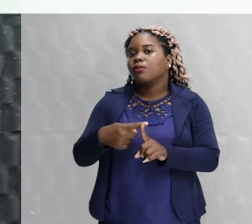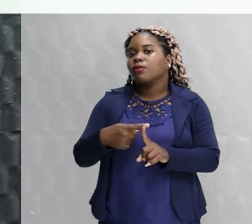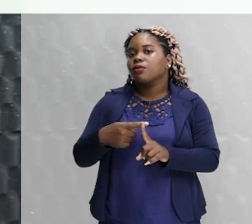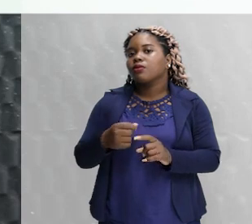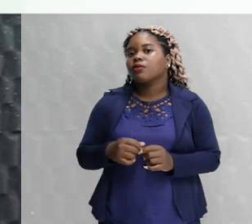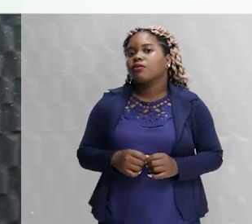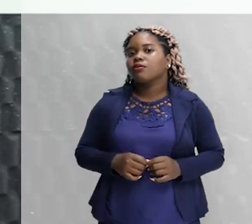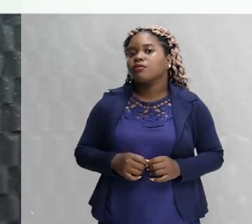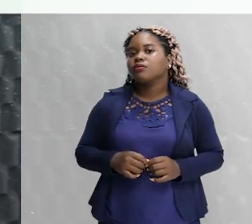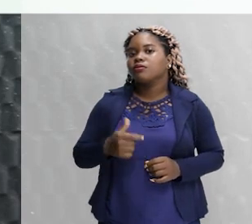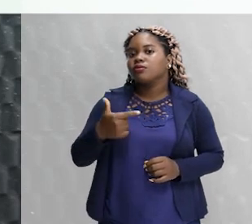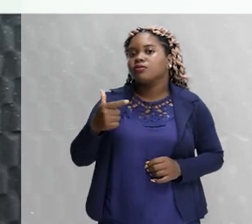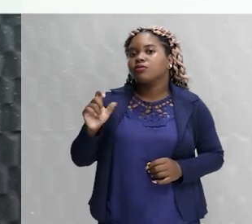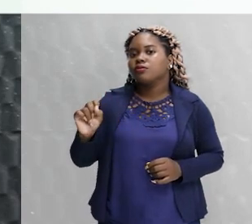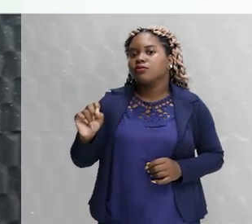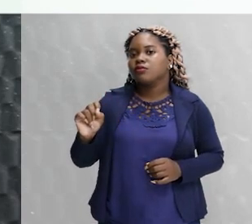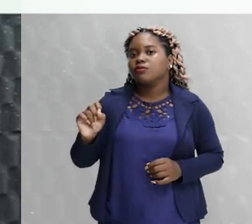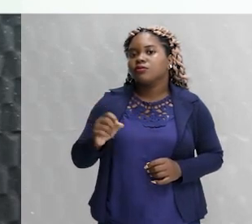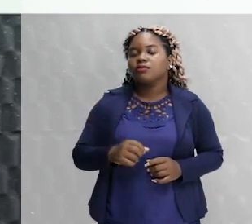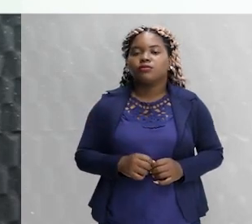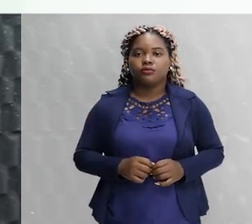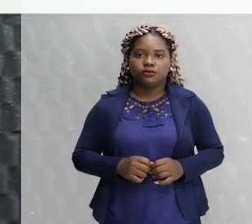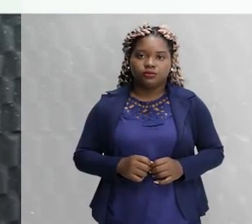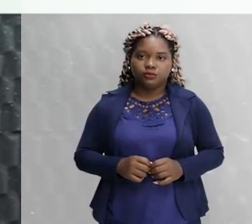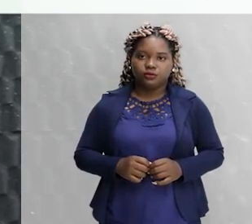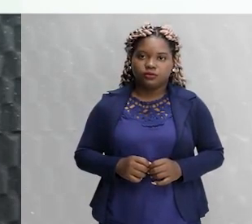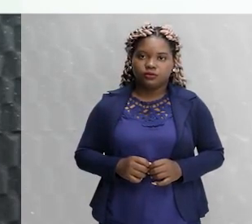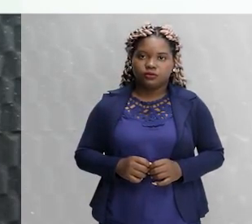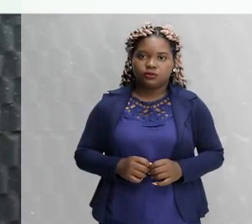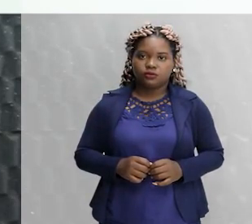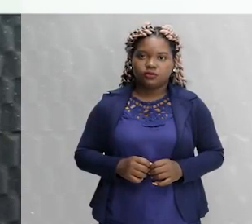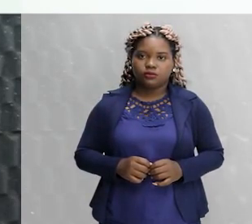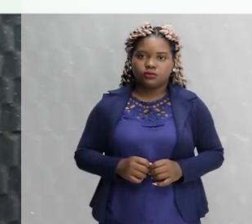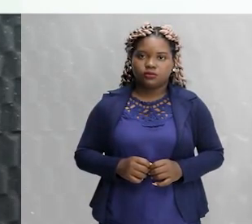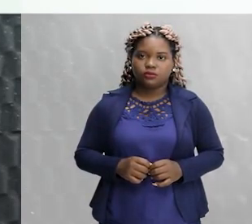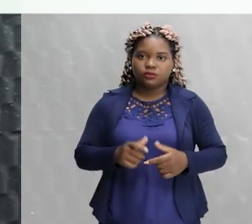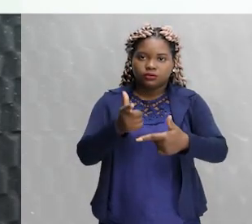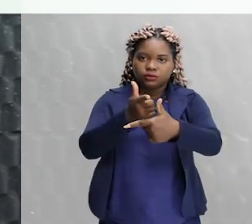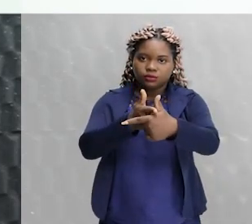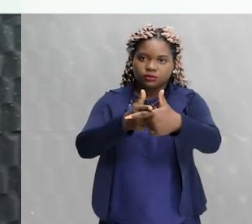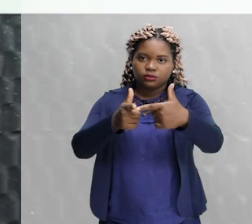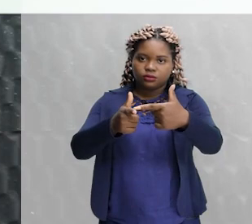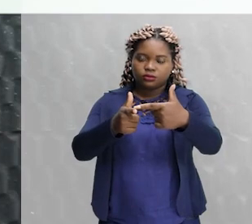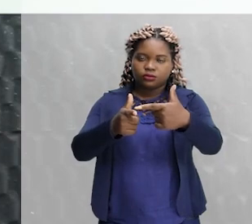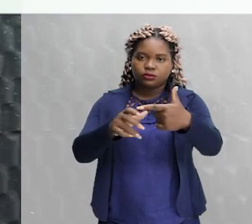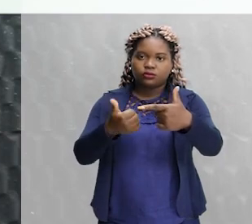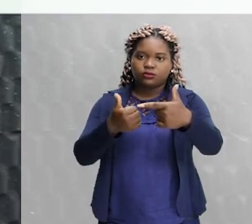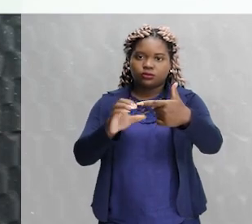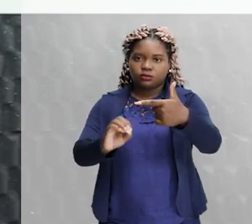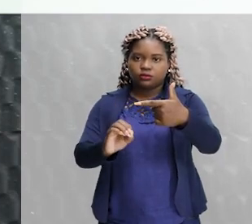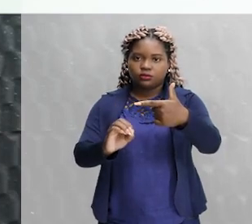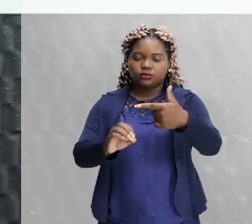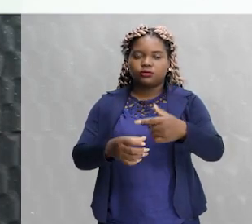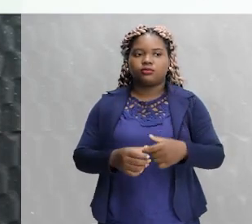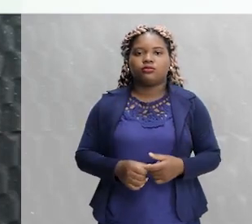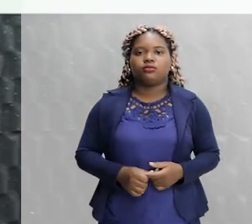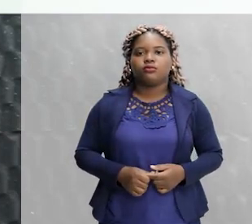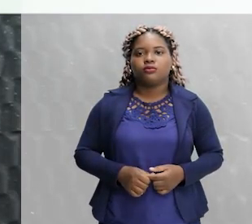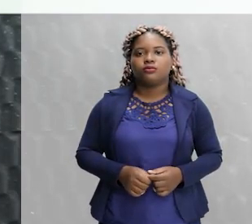mais 20. É isso? Dividido aqui por 10.